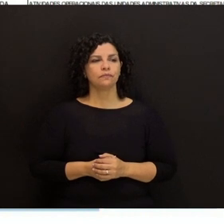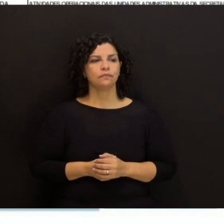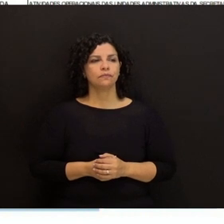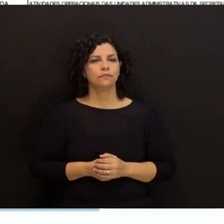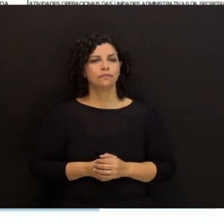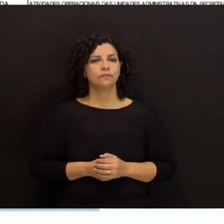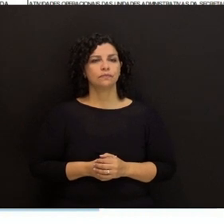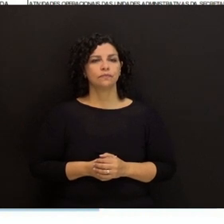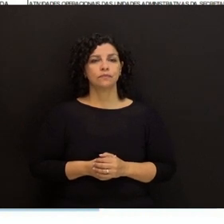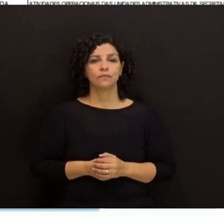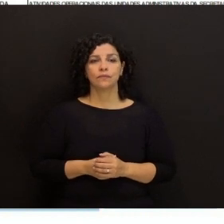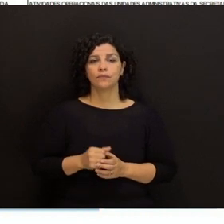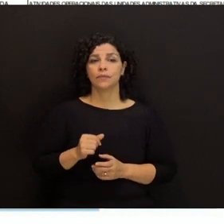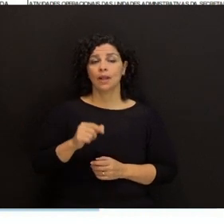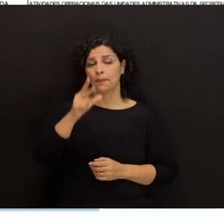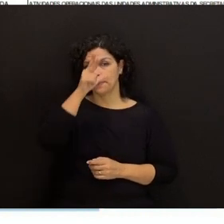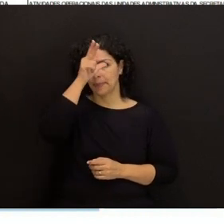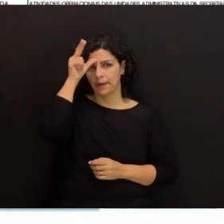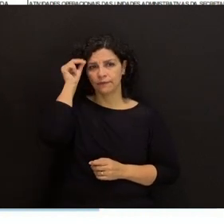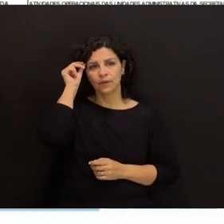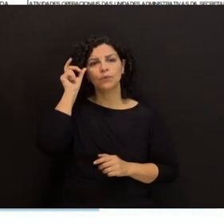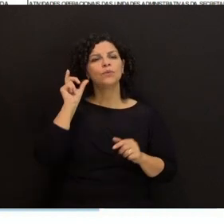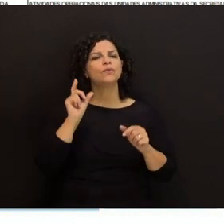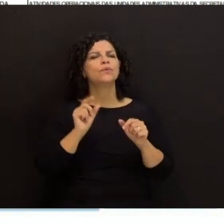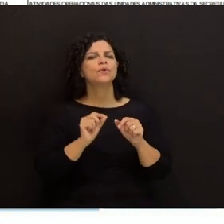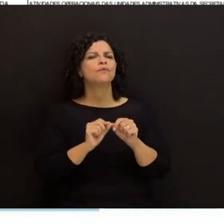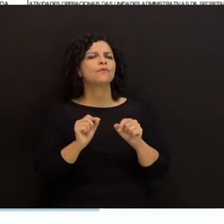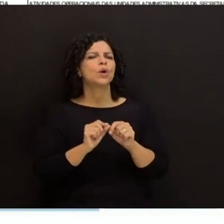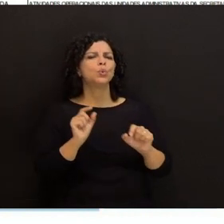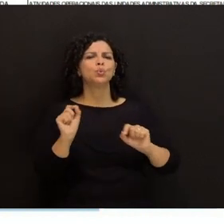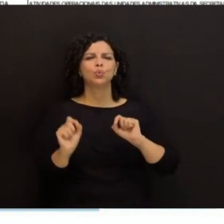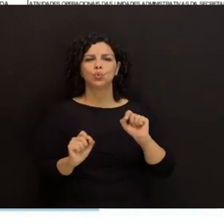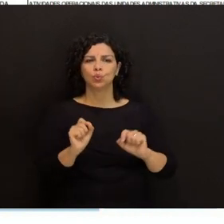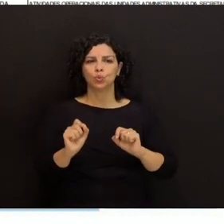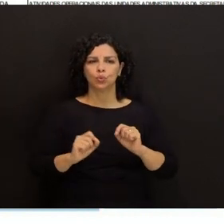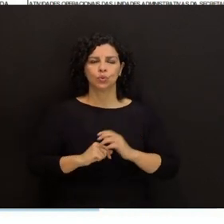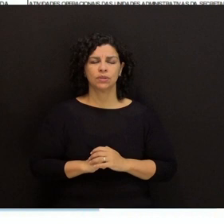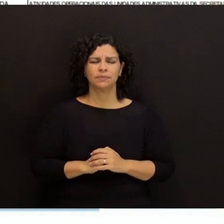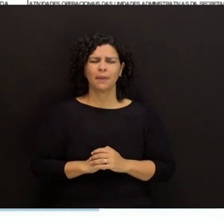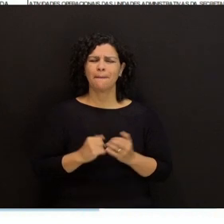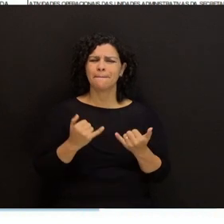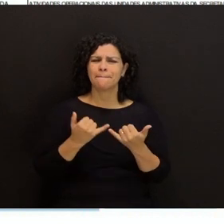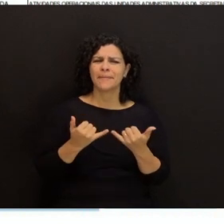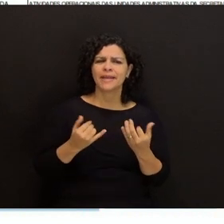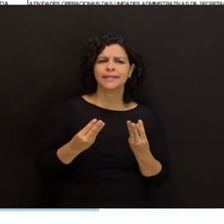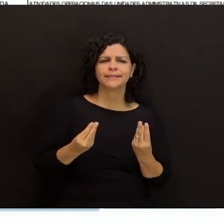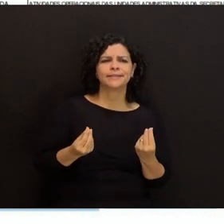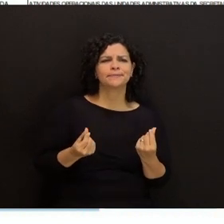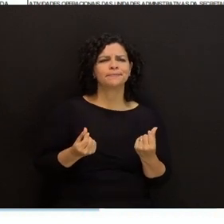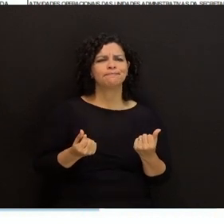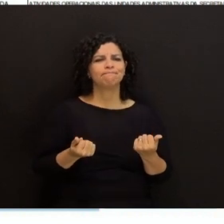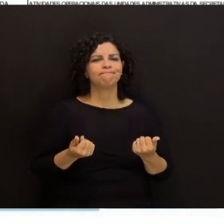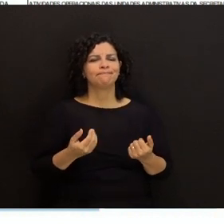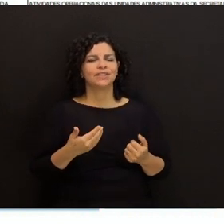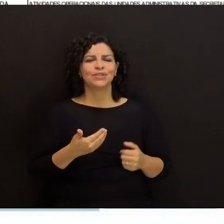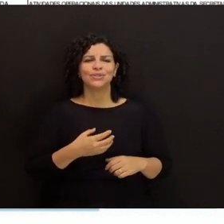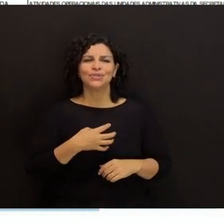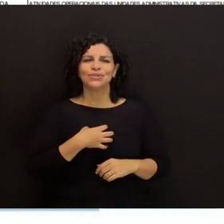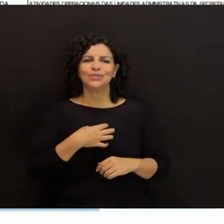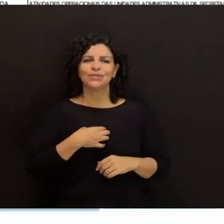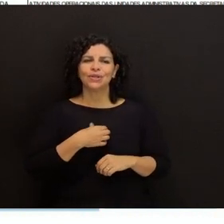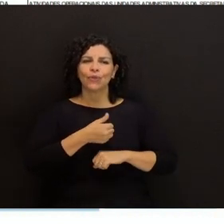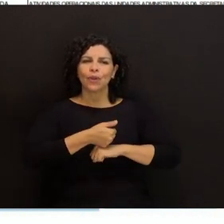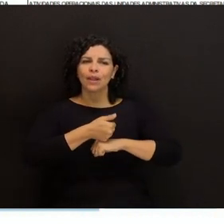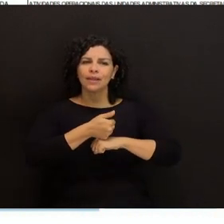a gestão da nossa prefeita está ocasionando não vou dizer para vocês que seja um governo mas